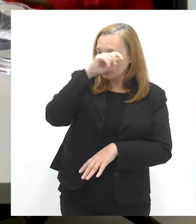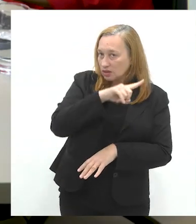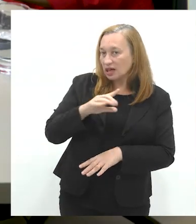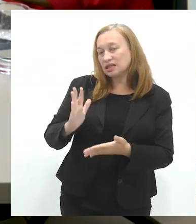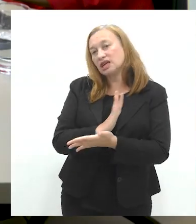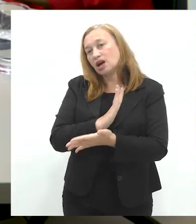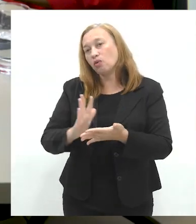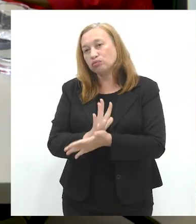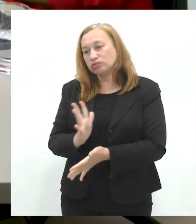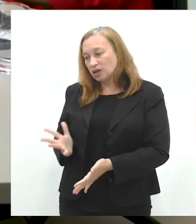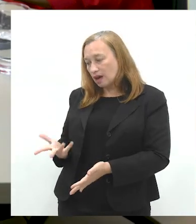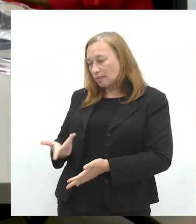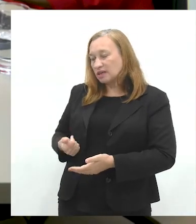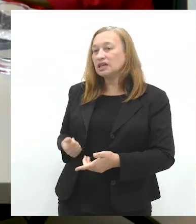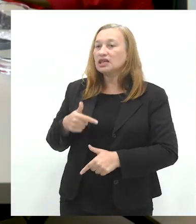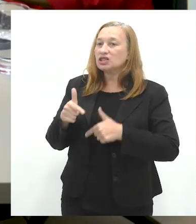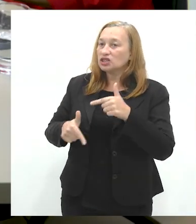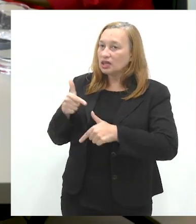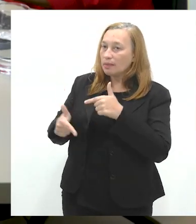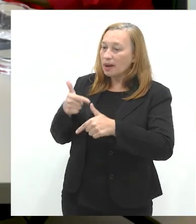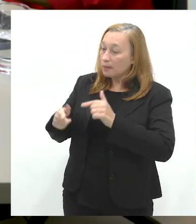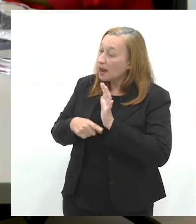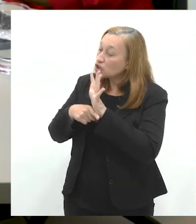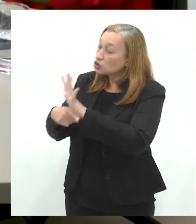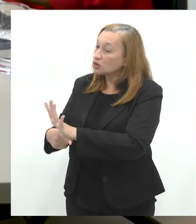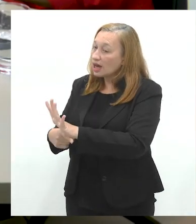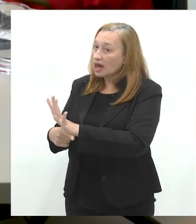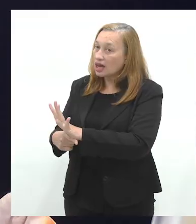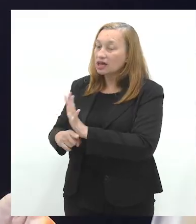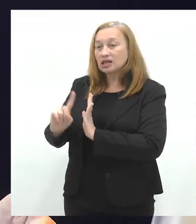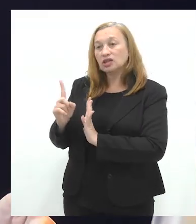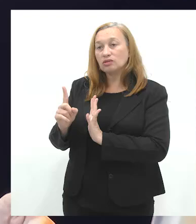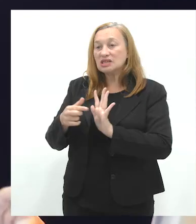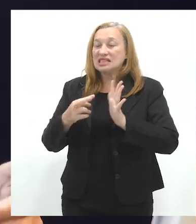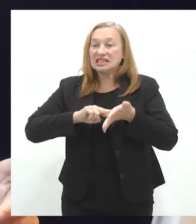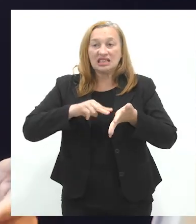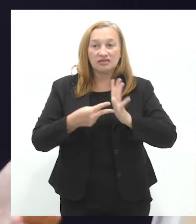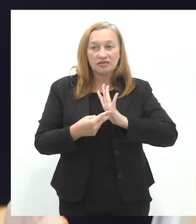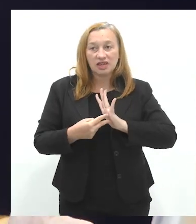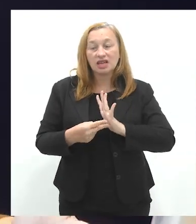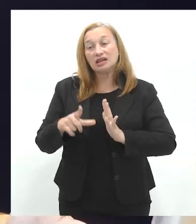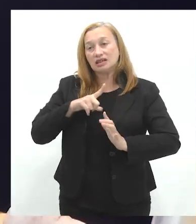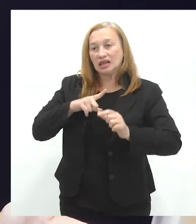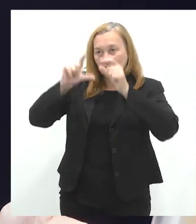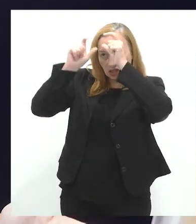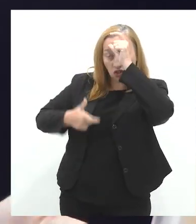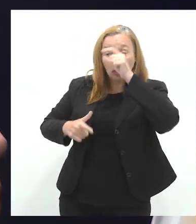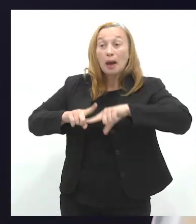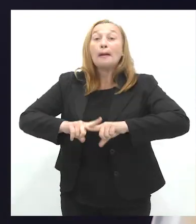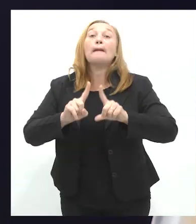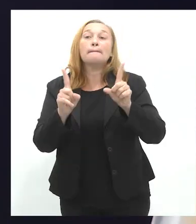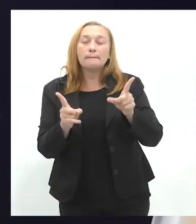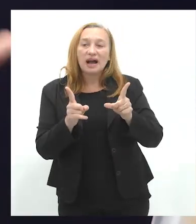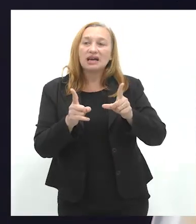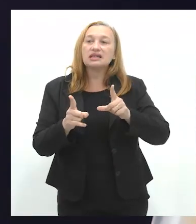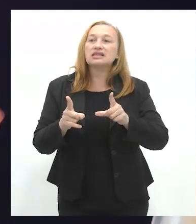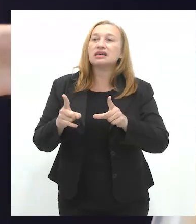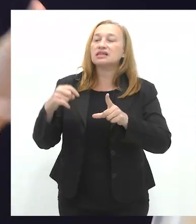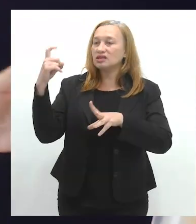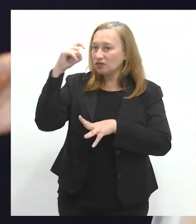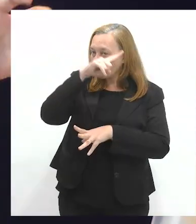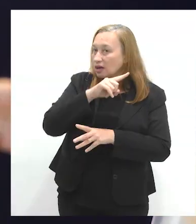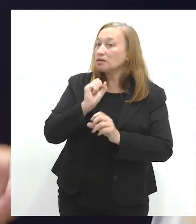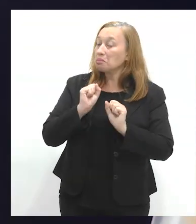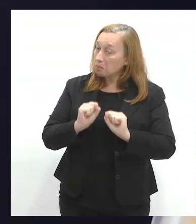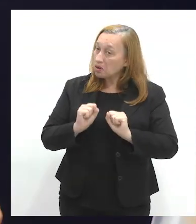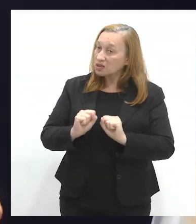habilidade, e aí a gente trabalha para sanar aquela dificuldade, que não é sinônimo de que aquela criança tem um transtorno. Mas essa